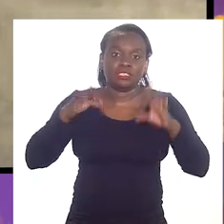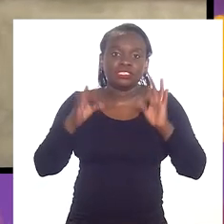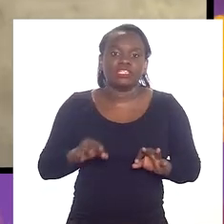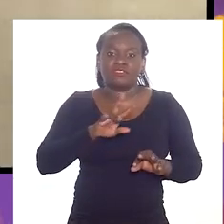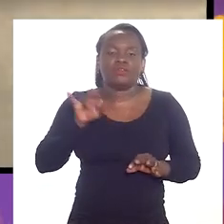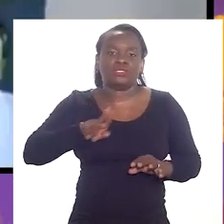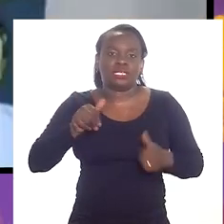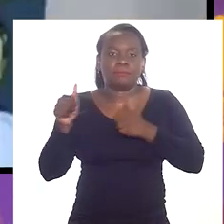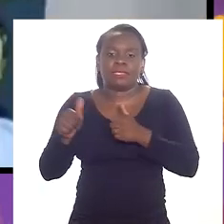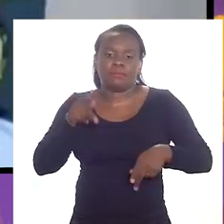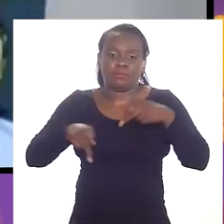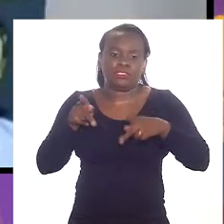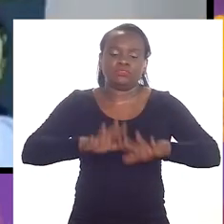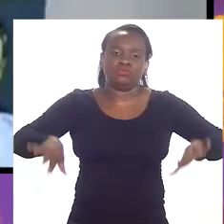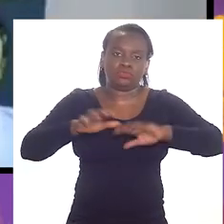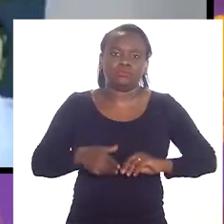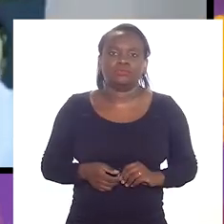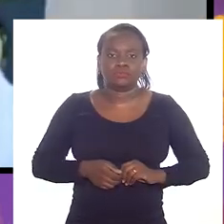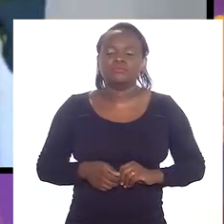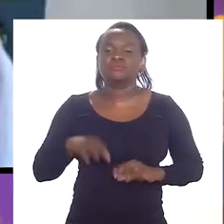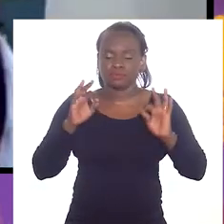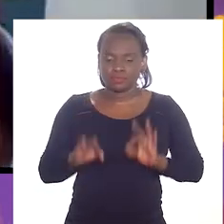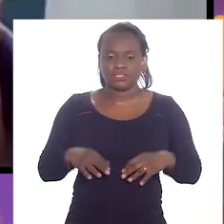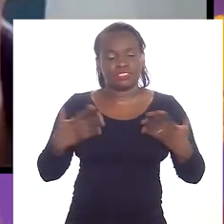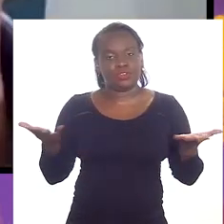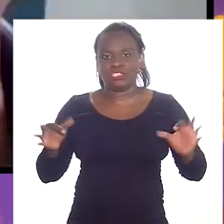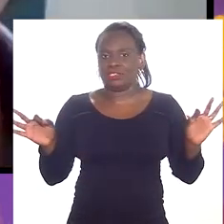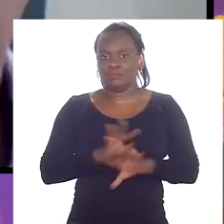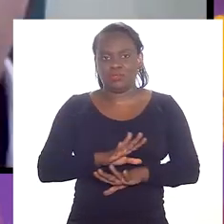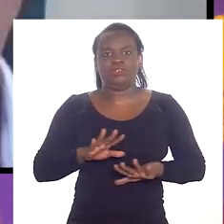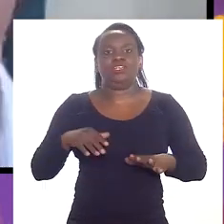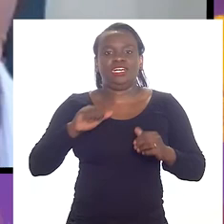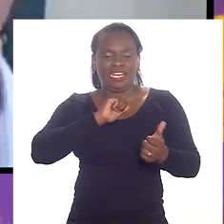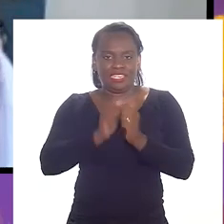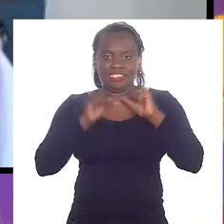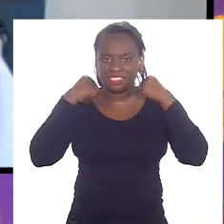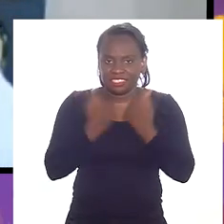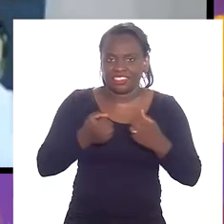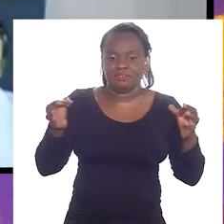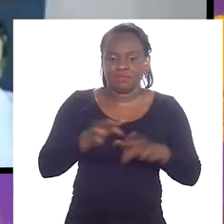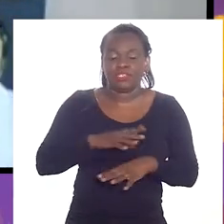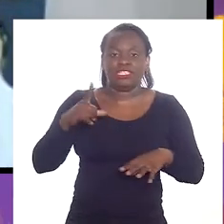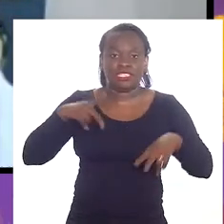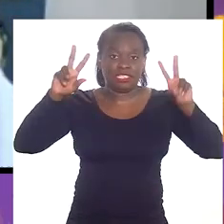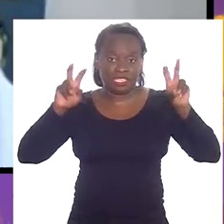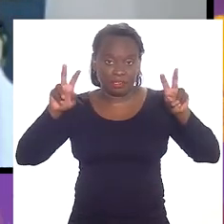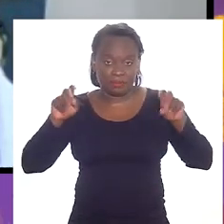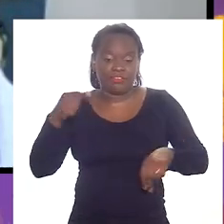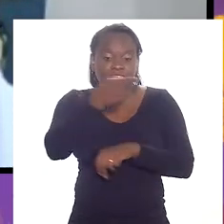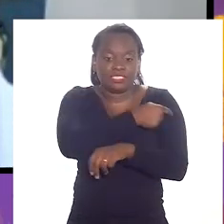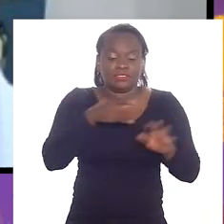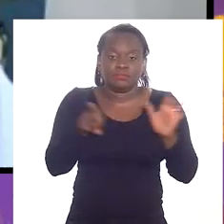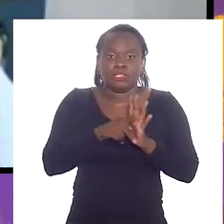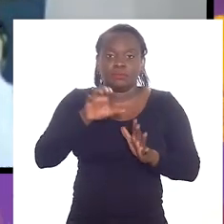população. Com certeza. Por hoje é só. Encerramos o Arena Esportiva, que teve o tema as vacinas da Confederação